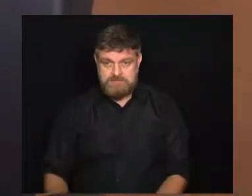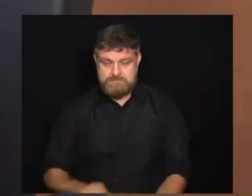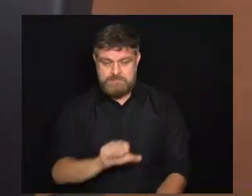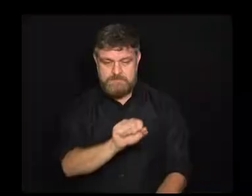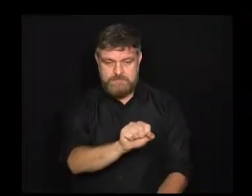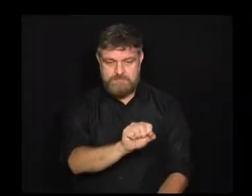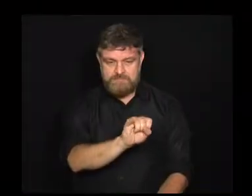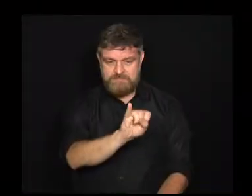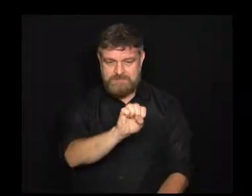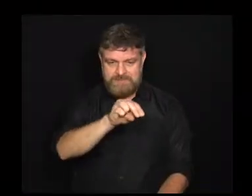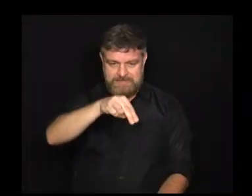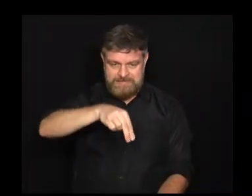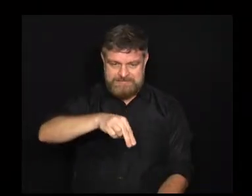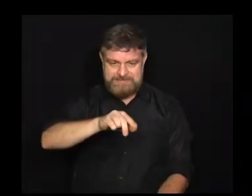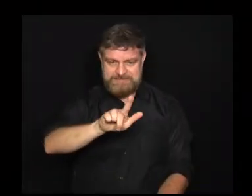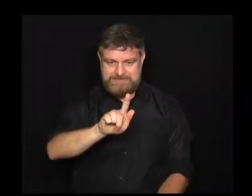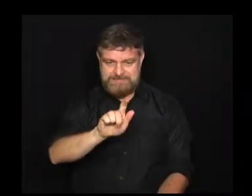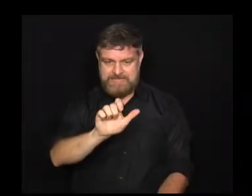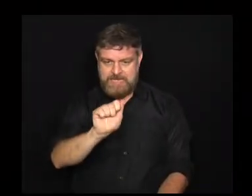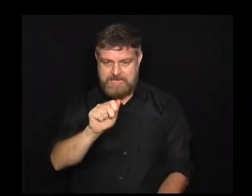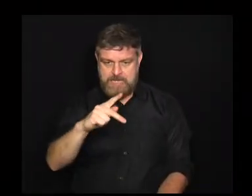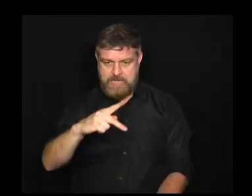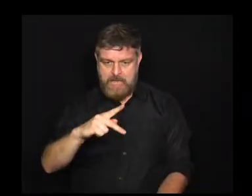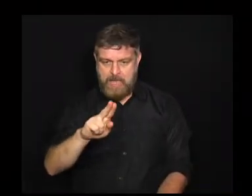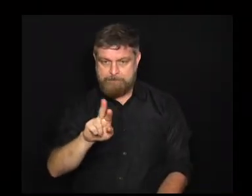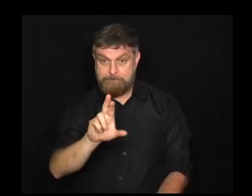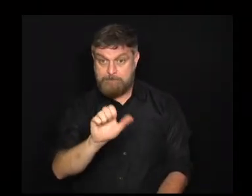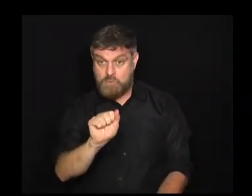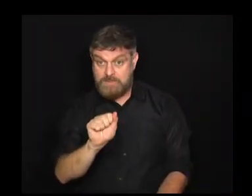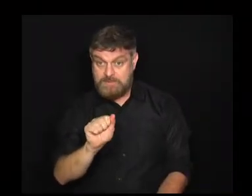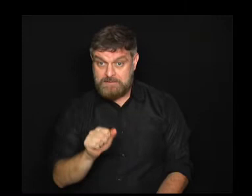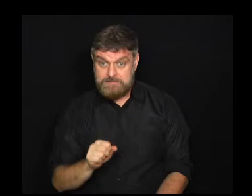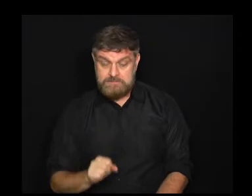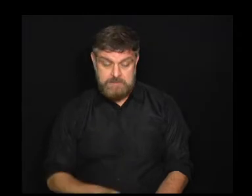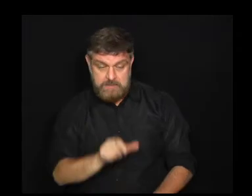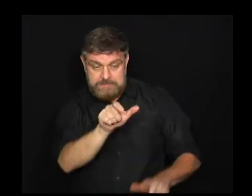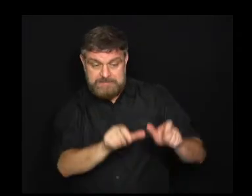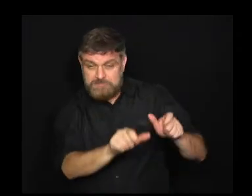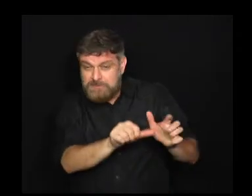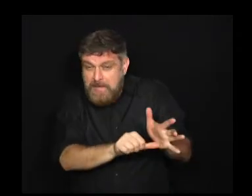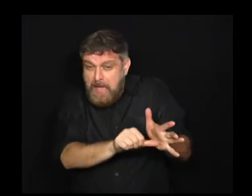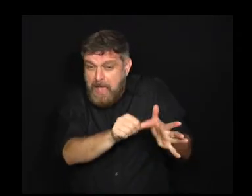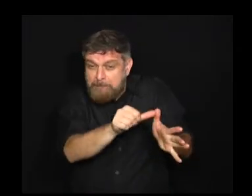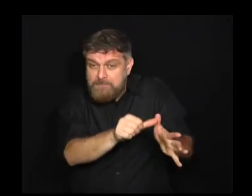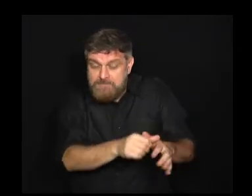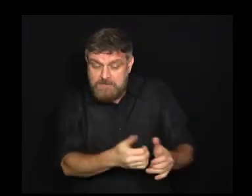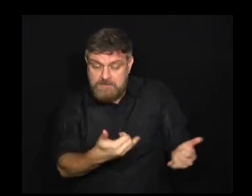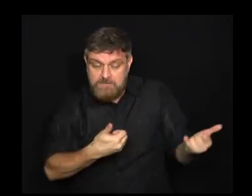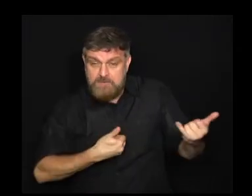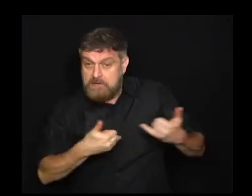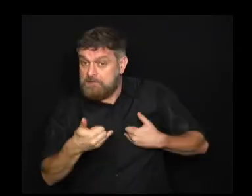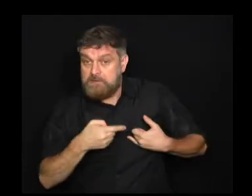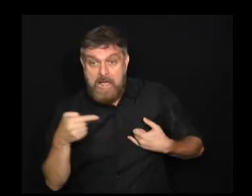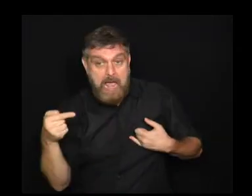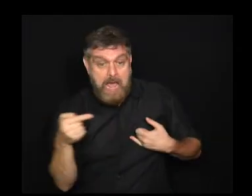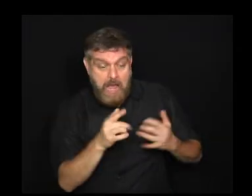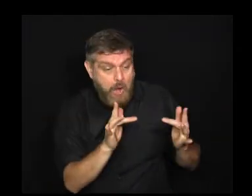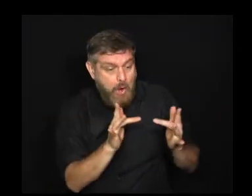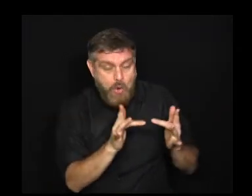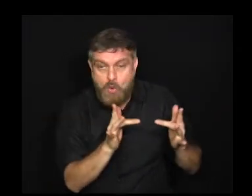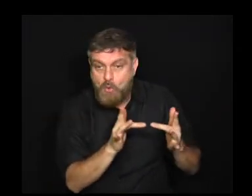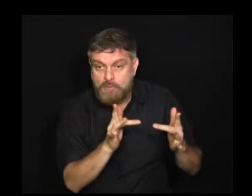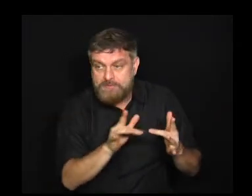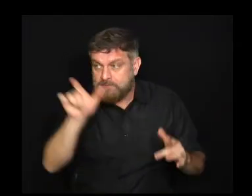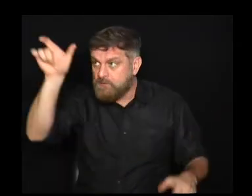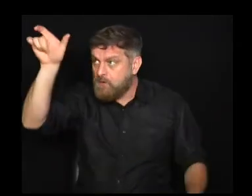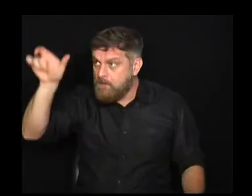de Singapura são os primeiros casos que a gente tem informação de que não teve contato com alguém